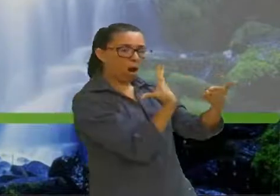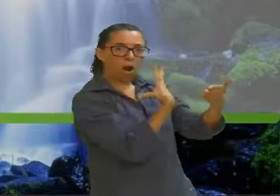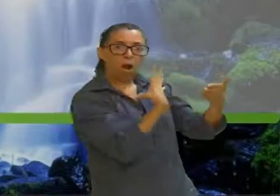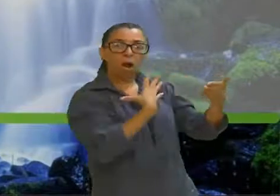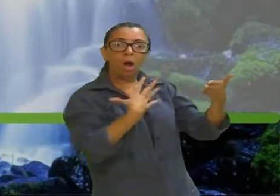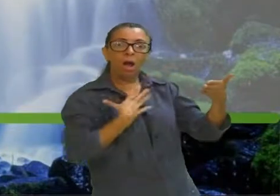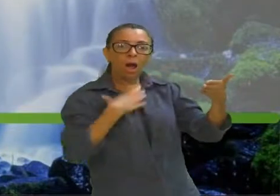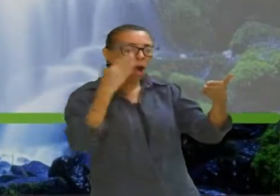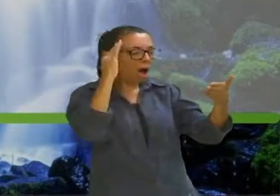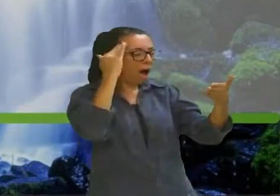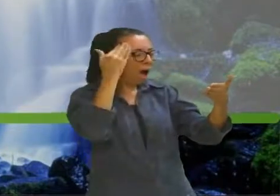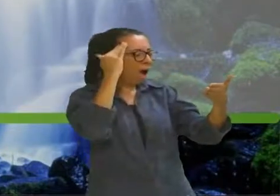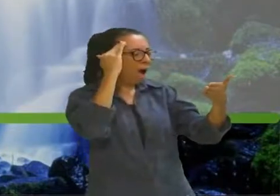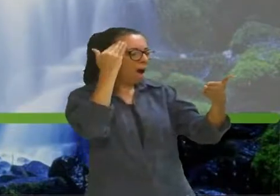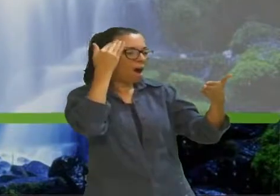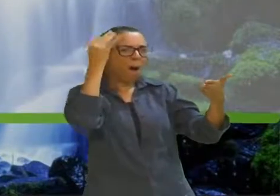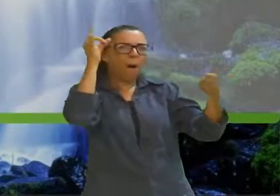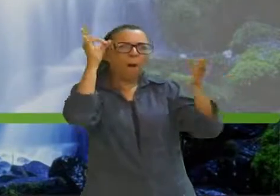Deus.